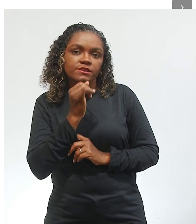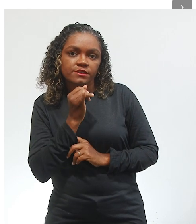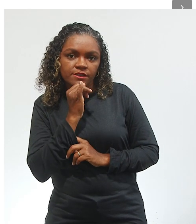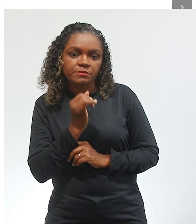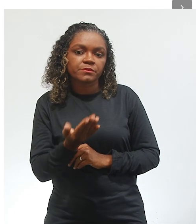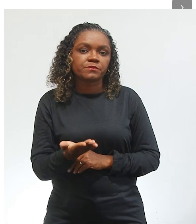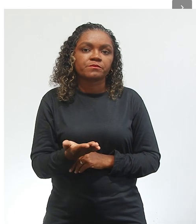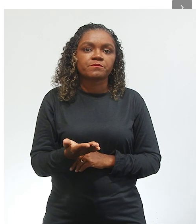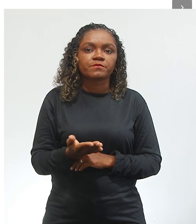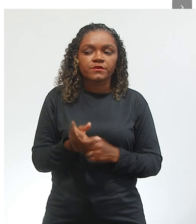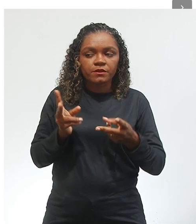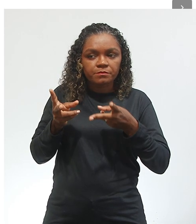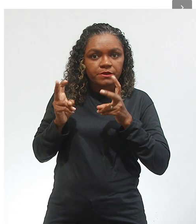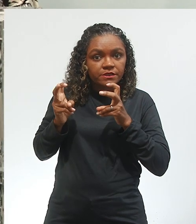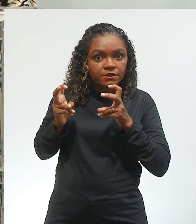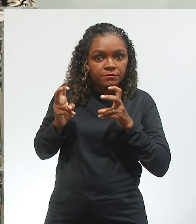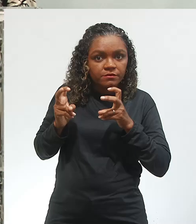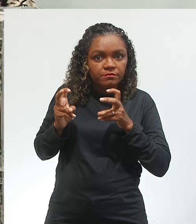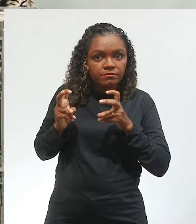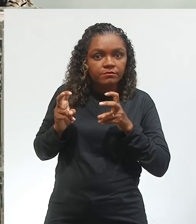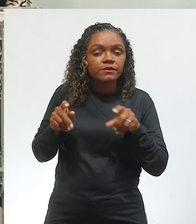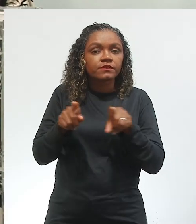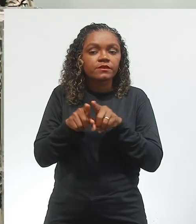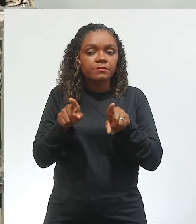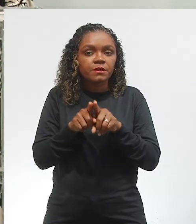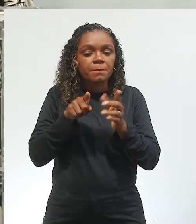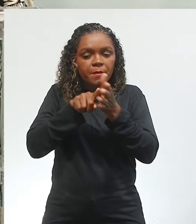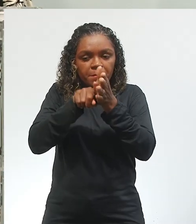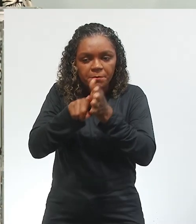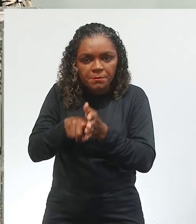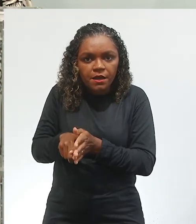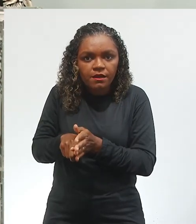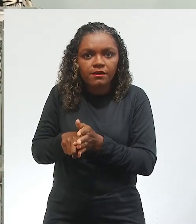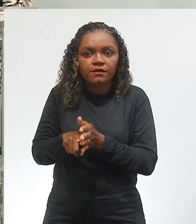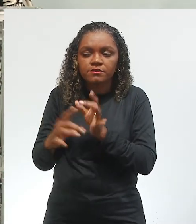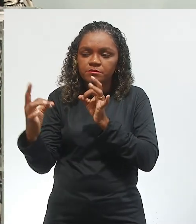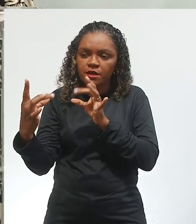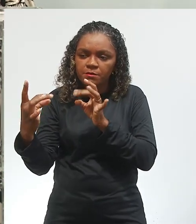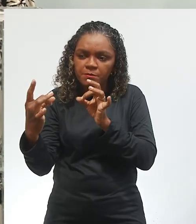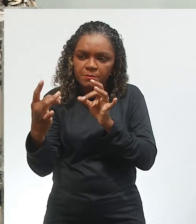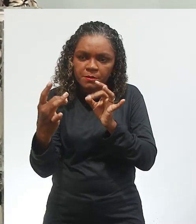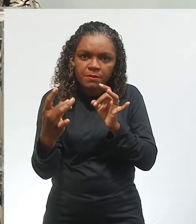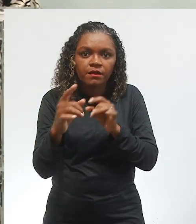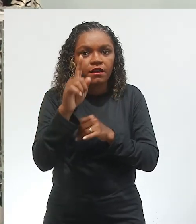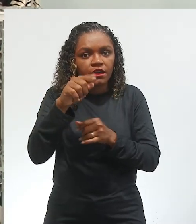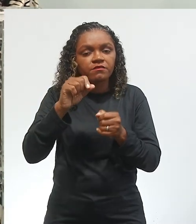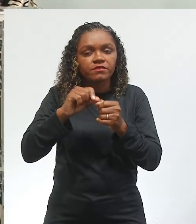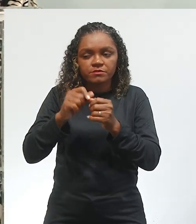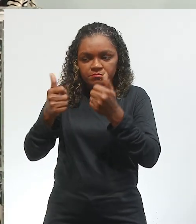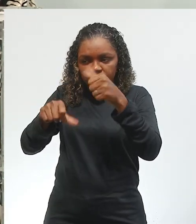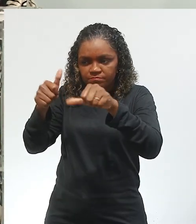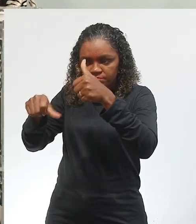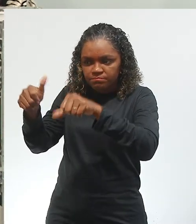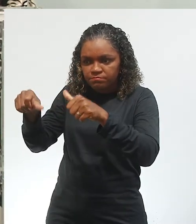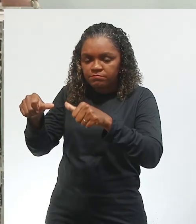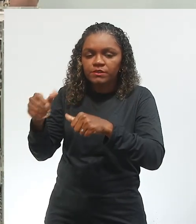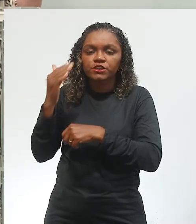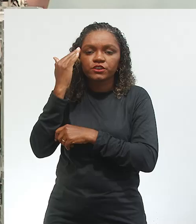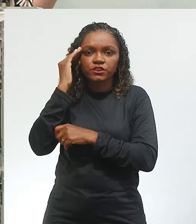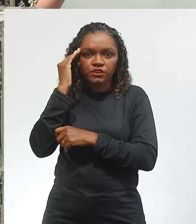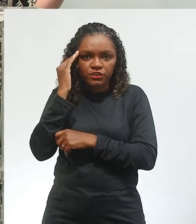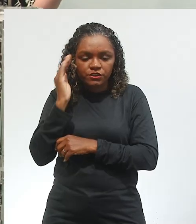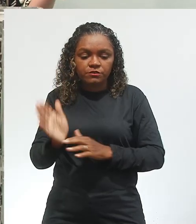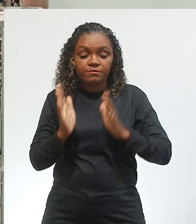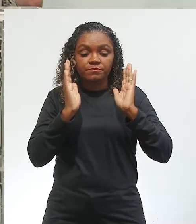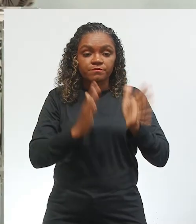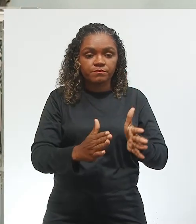gente vai, através da percepção e também das pesquisas, fazer essa análise SWOT, né? Colocar